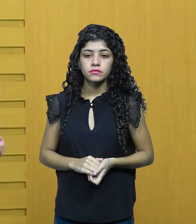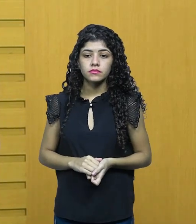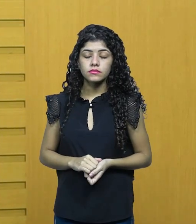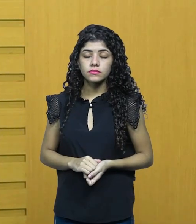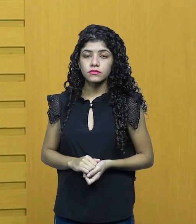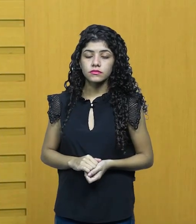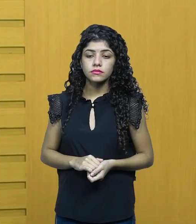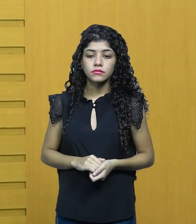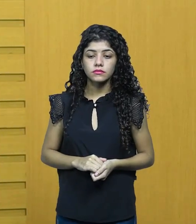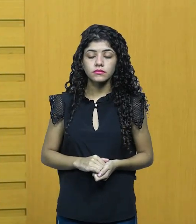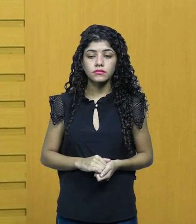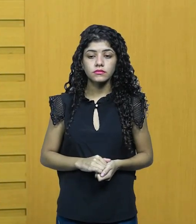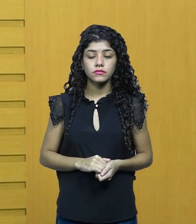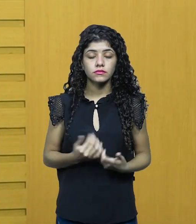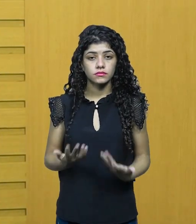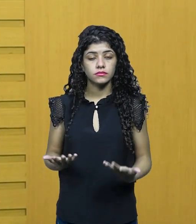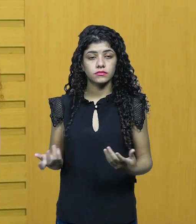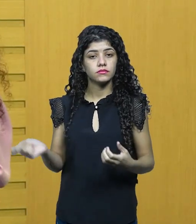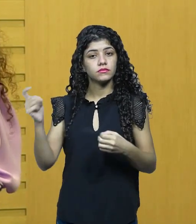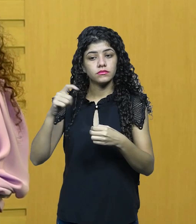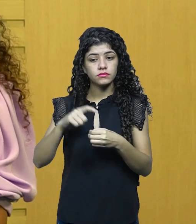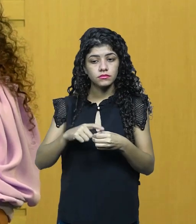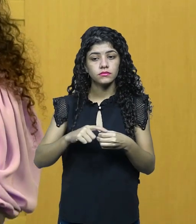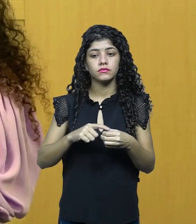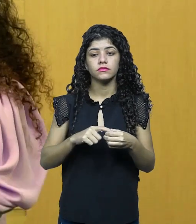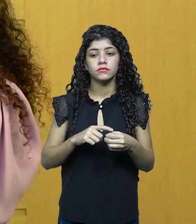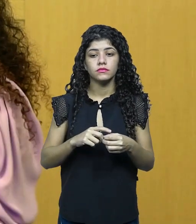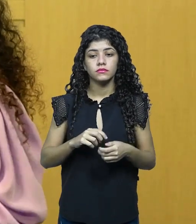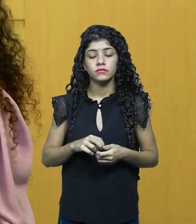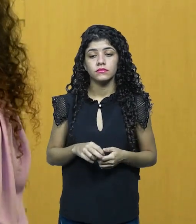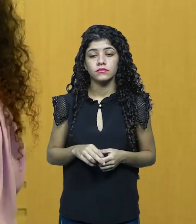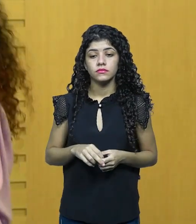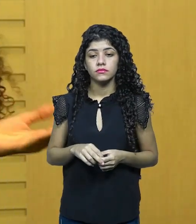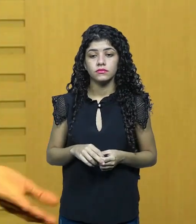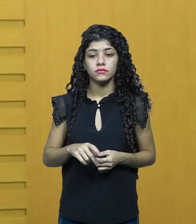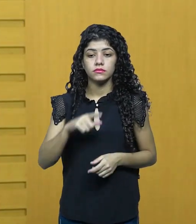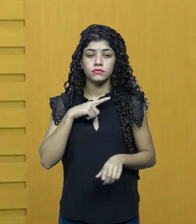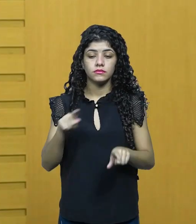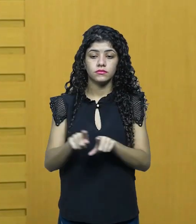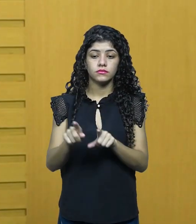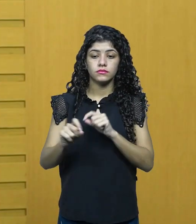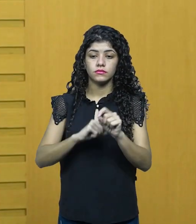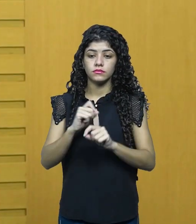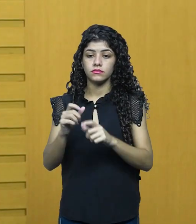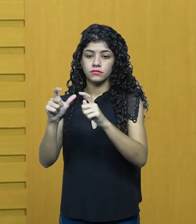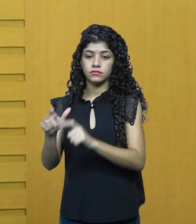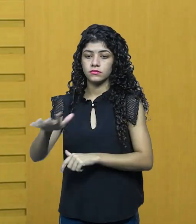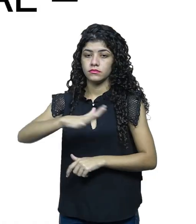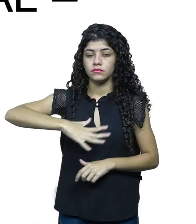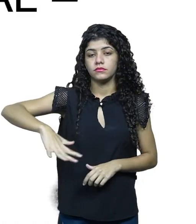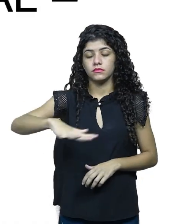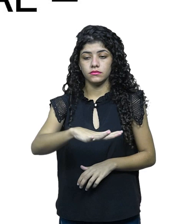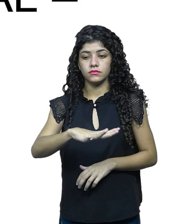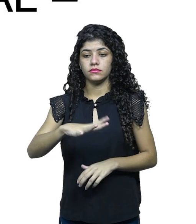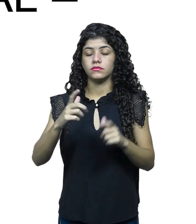Então, voltando um pouquinho, que a gente vai chegar nesse assunto de como deixar o texto mais fluido, tem ambiente local,